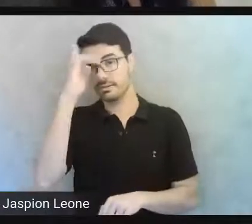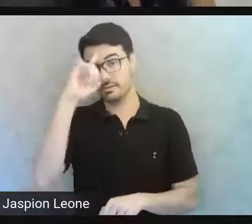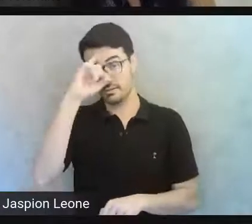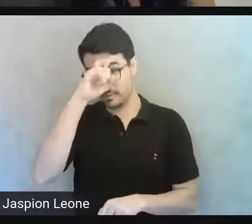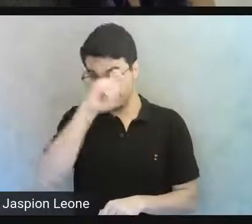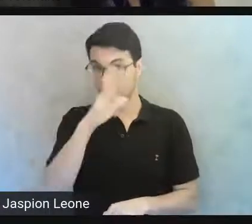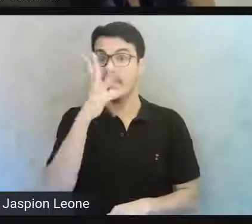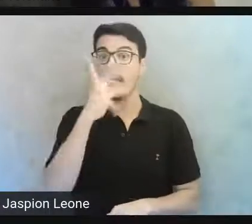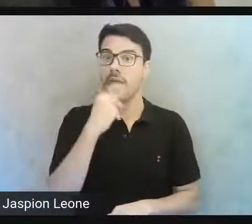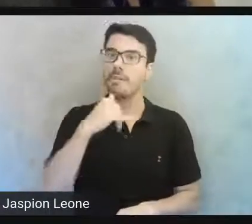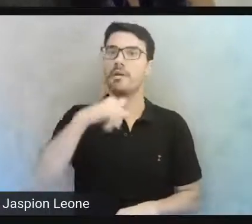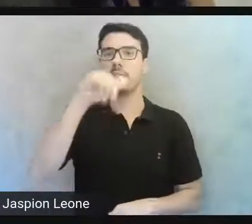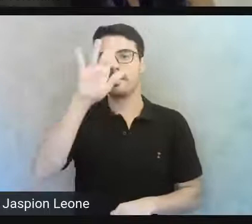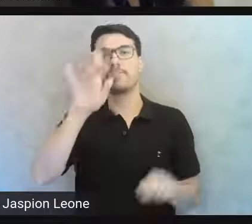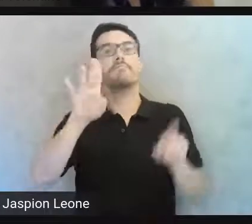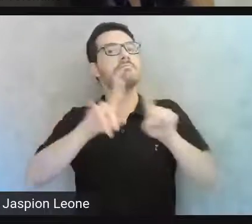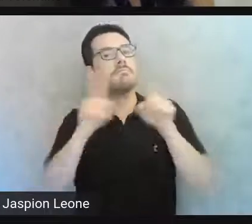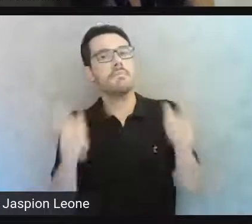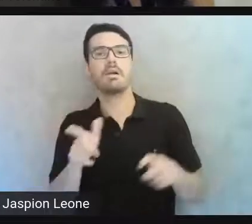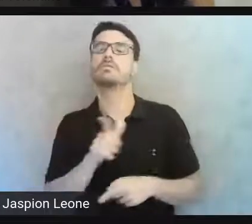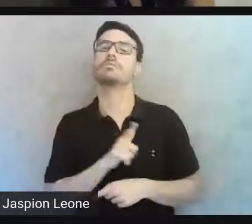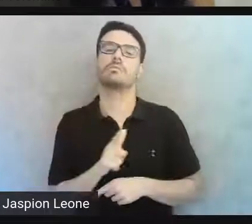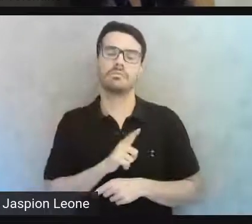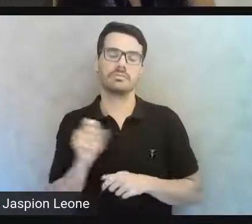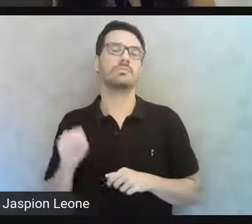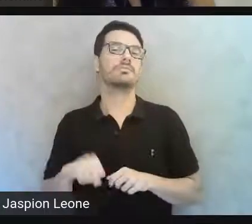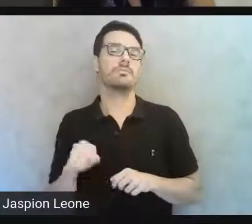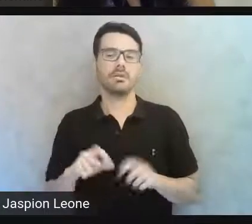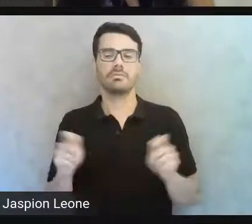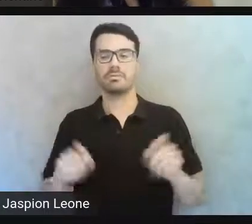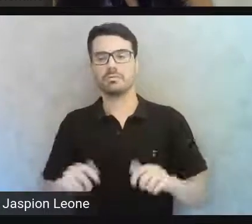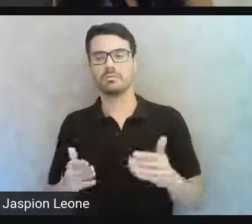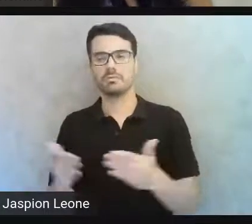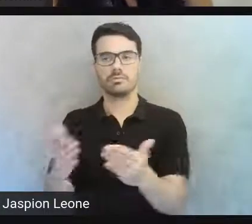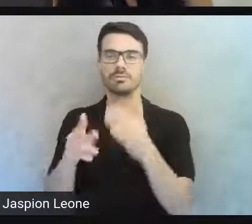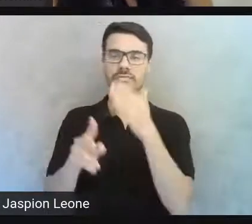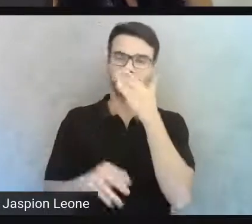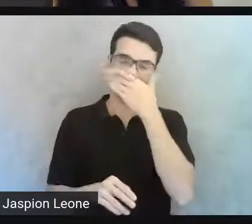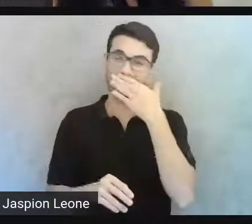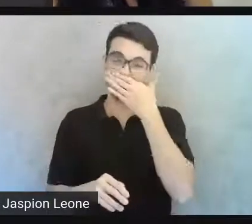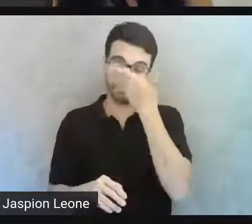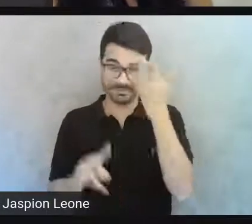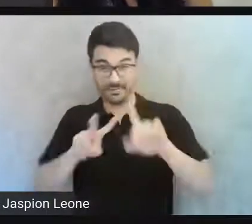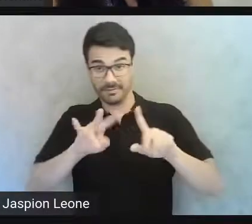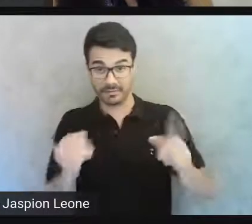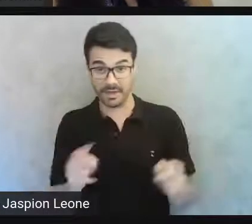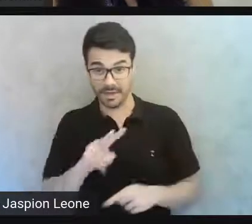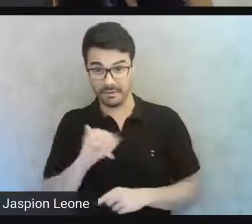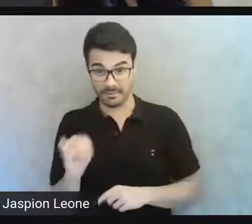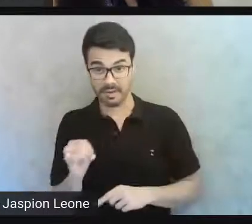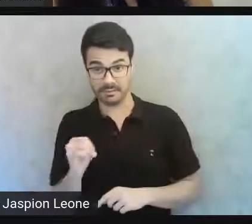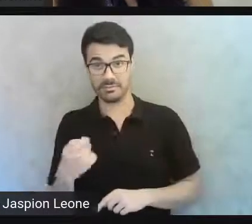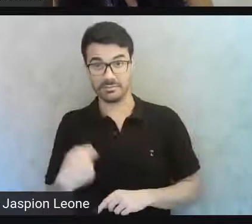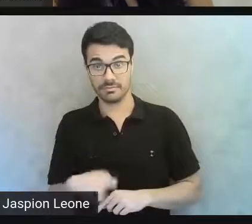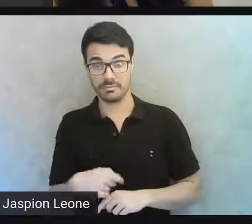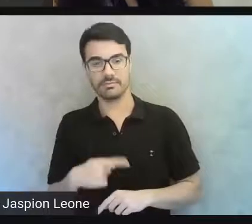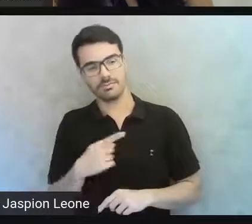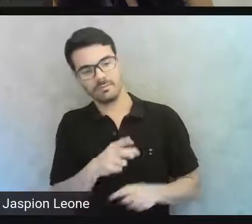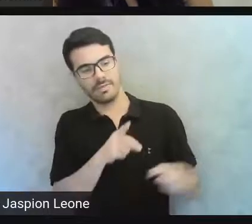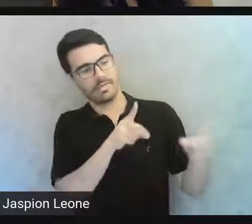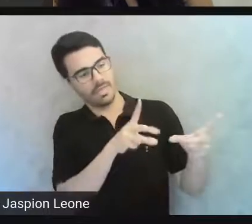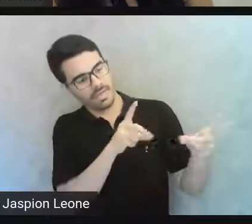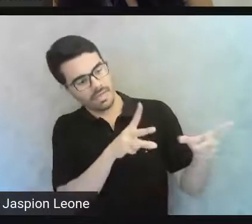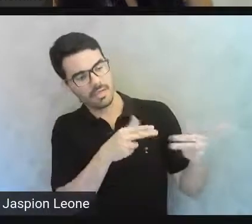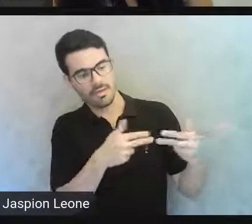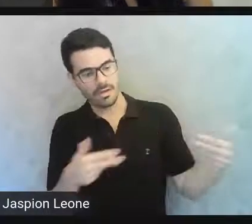Pode, mas tem saída, sabe? Tem. Vai exigir de mim? Vai. Às vezes você vai ter que realmente desfazer do bem e vai ter que